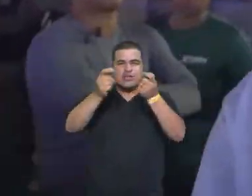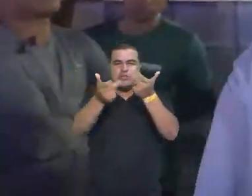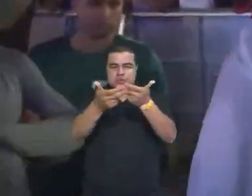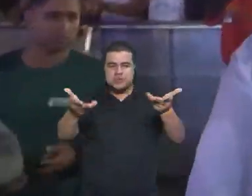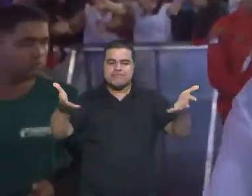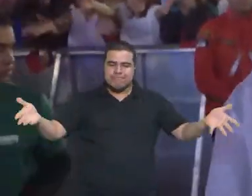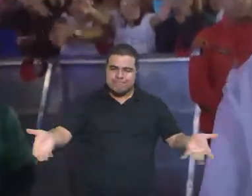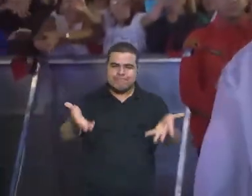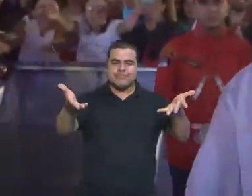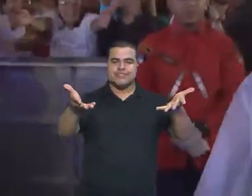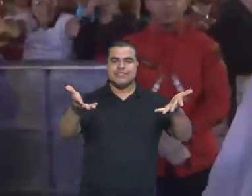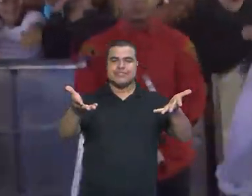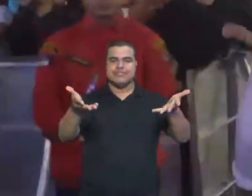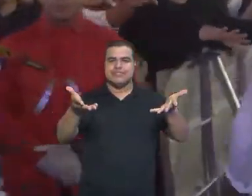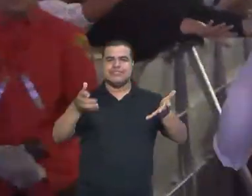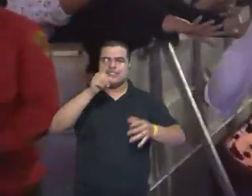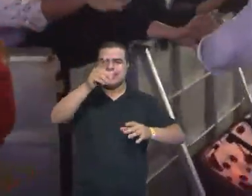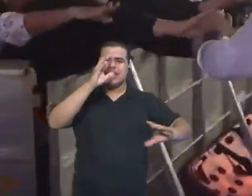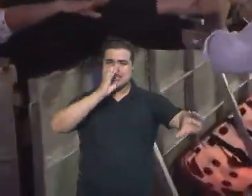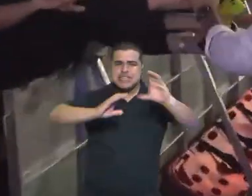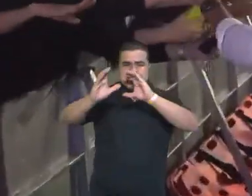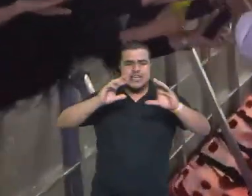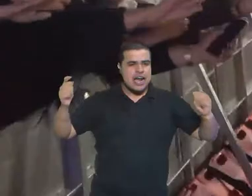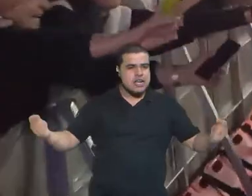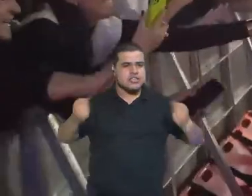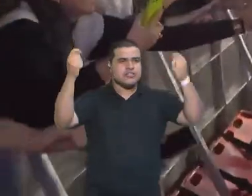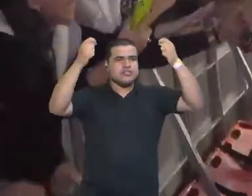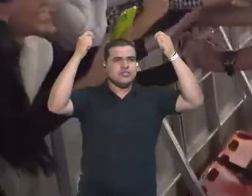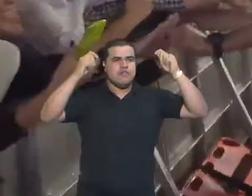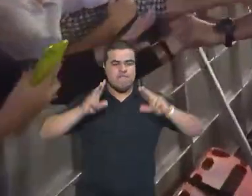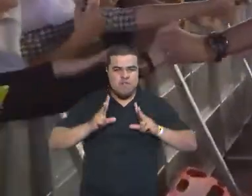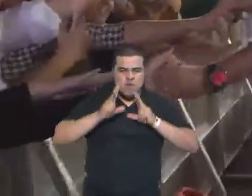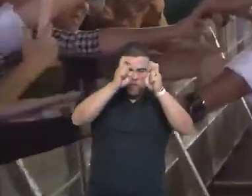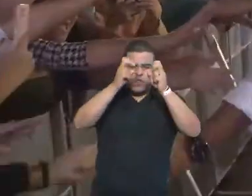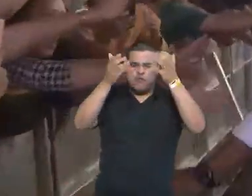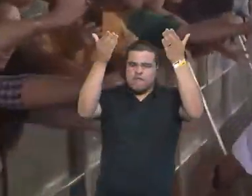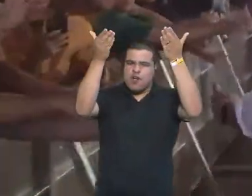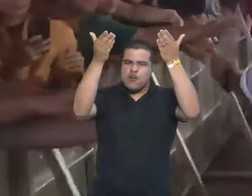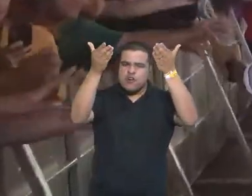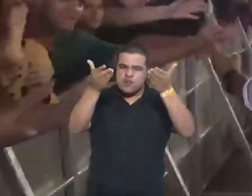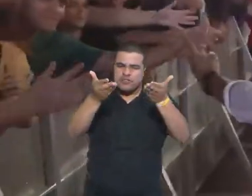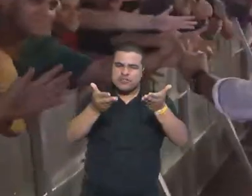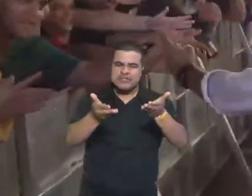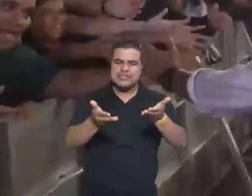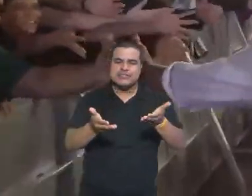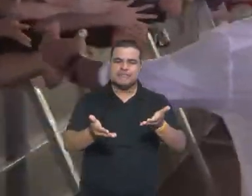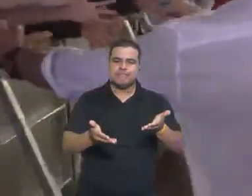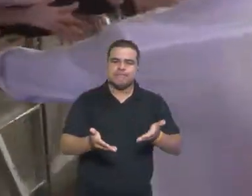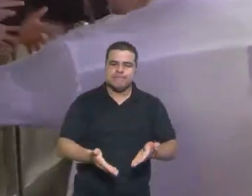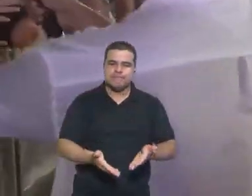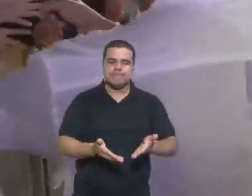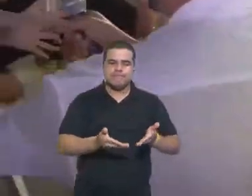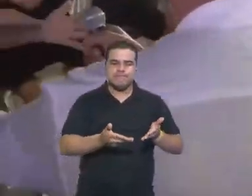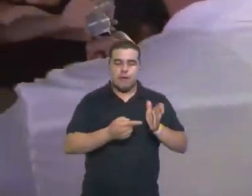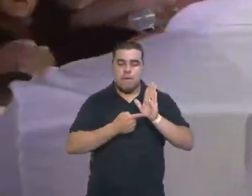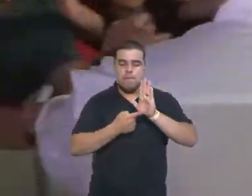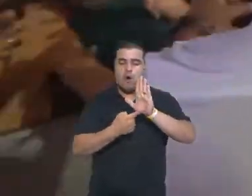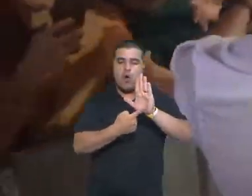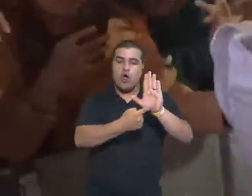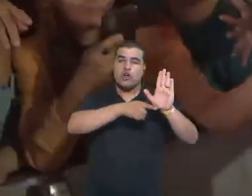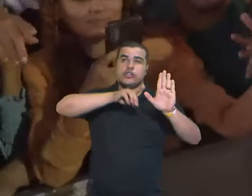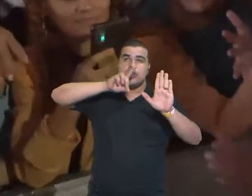faz Então canta Caruaru canta forte você é um espelho